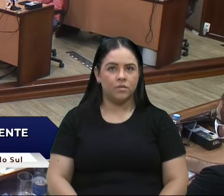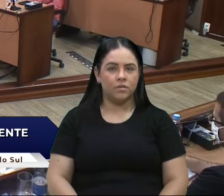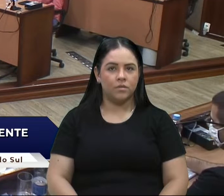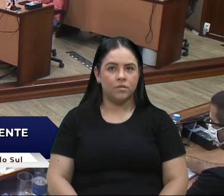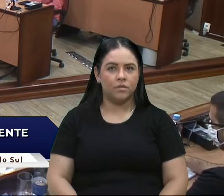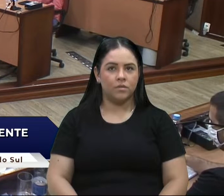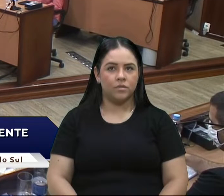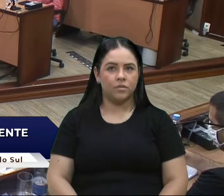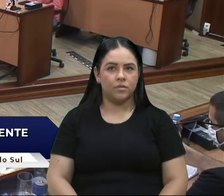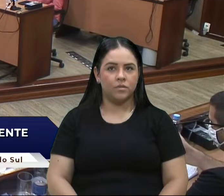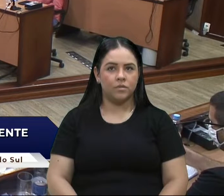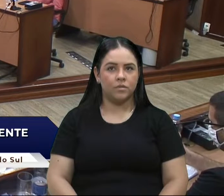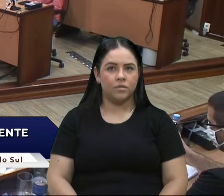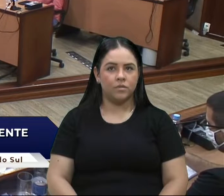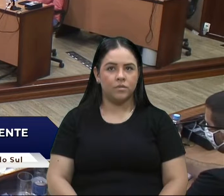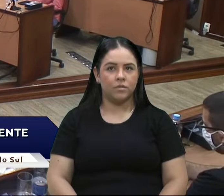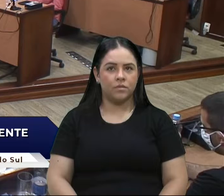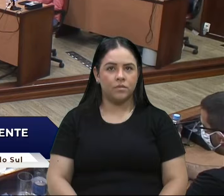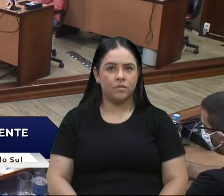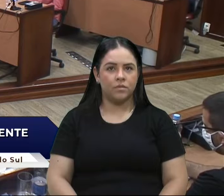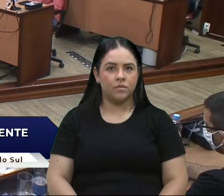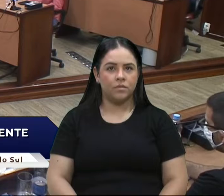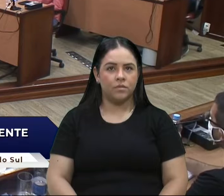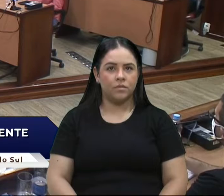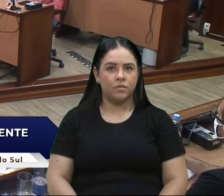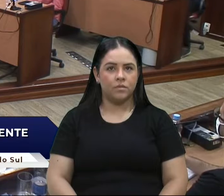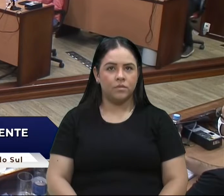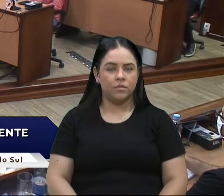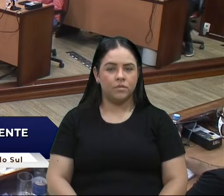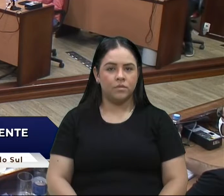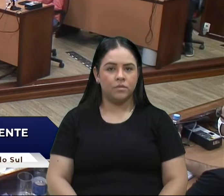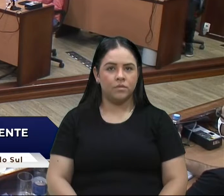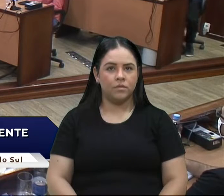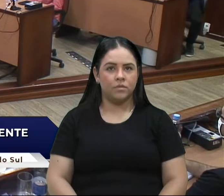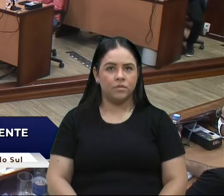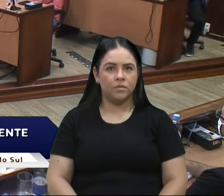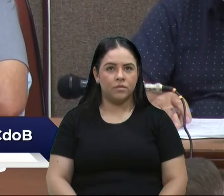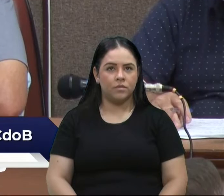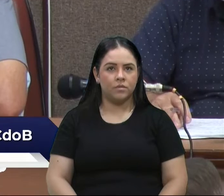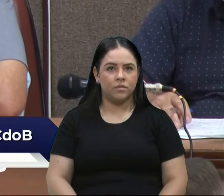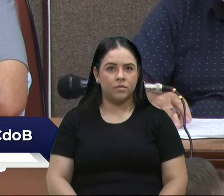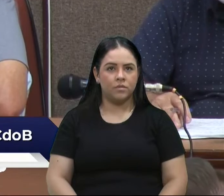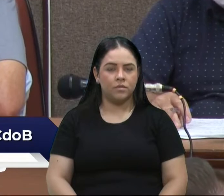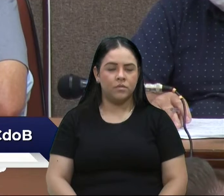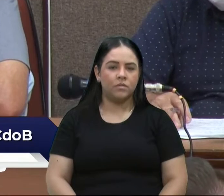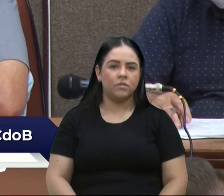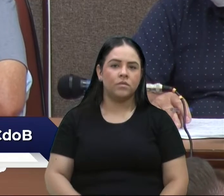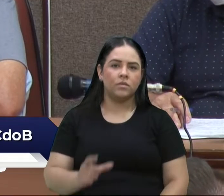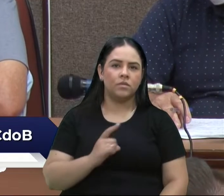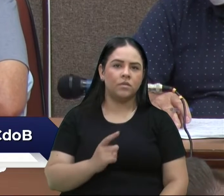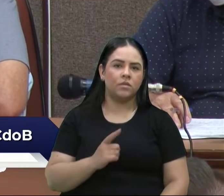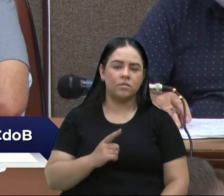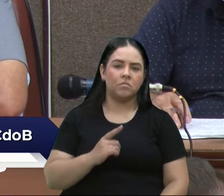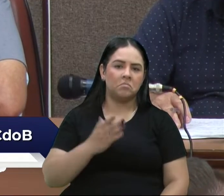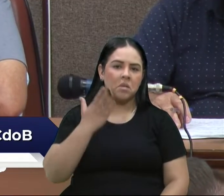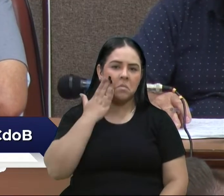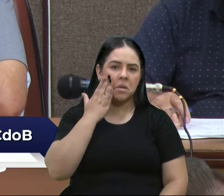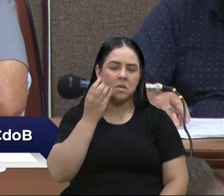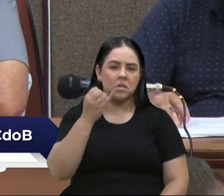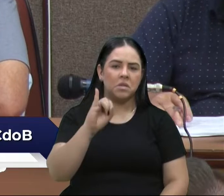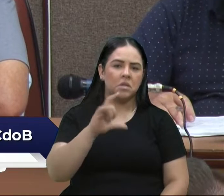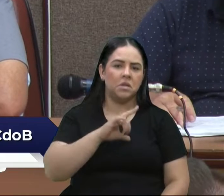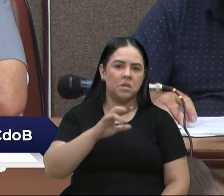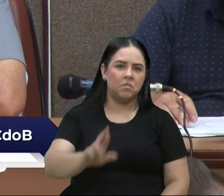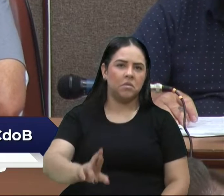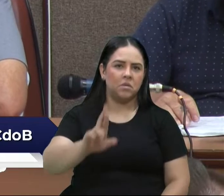Eu não vi o vereador Rafael, se o pessoal do Pompeia está vindo, vai vir ou não, se já teve algum retorno, né? Porque para